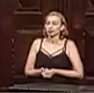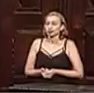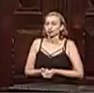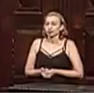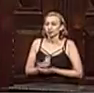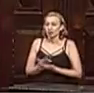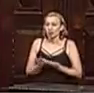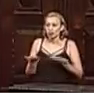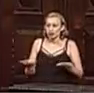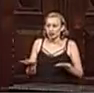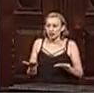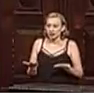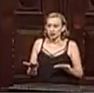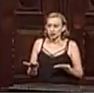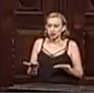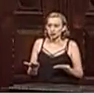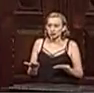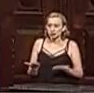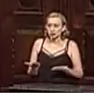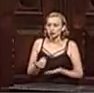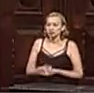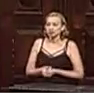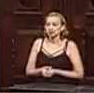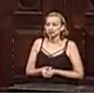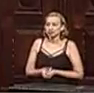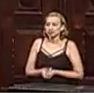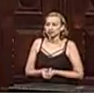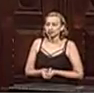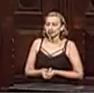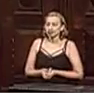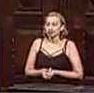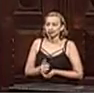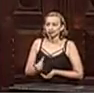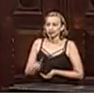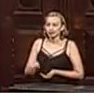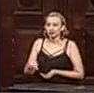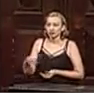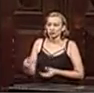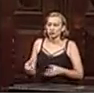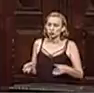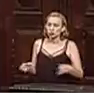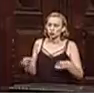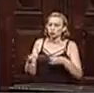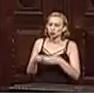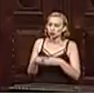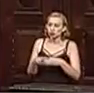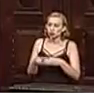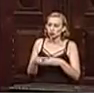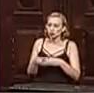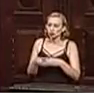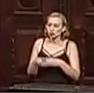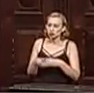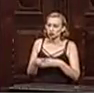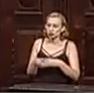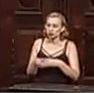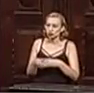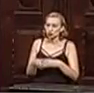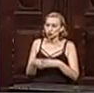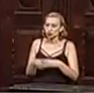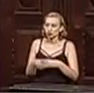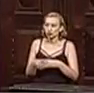elevadíssimas, perdas salariais elevadíssimas, e depois de um conjunto de rodadas mal